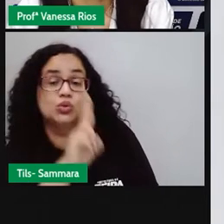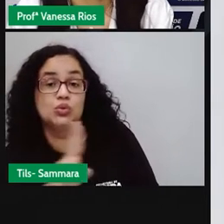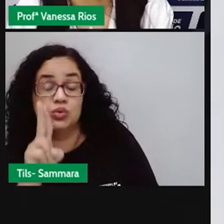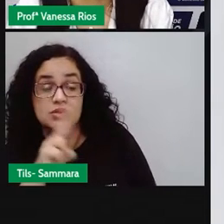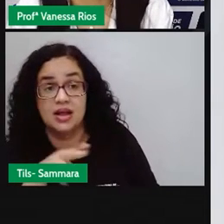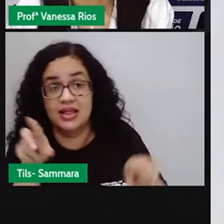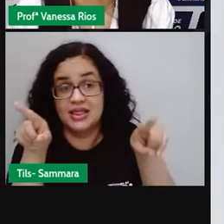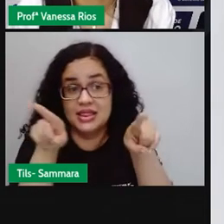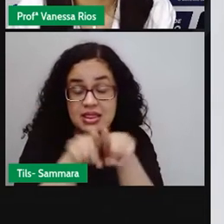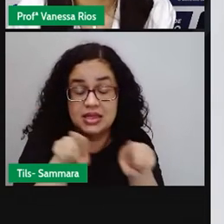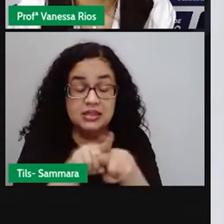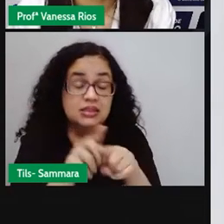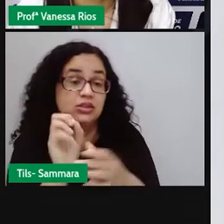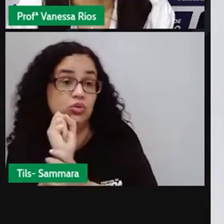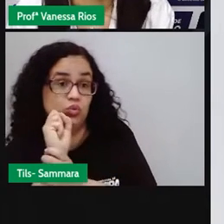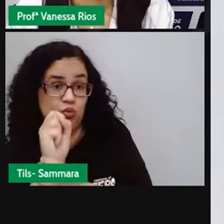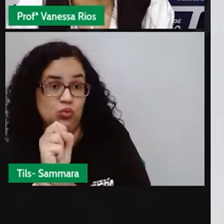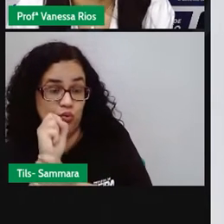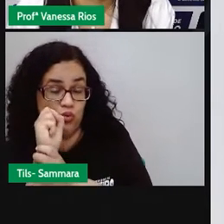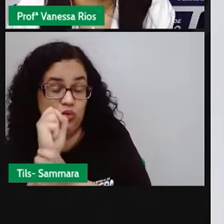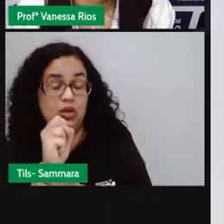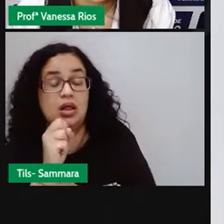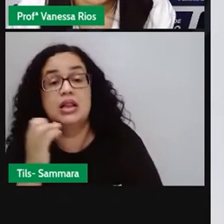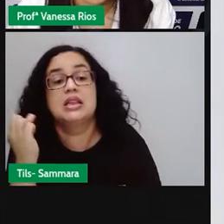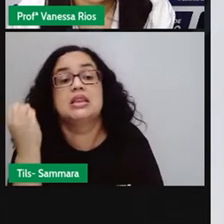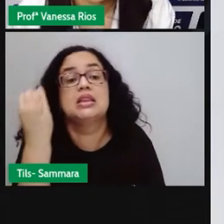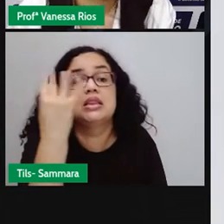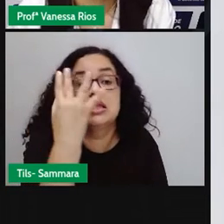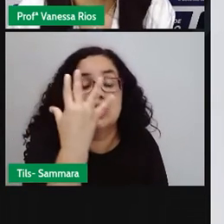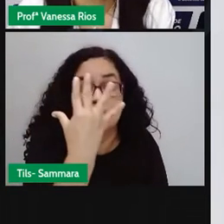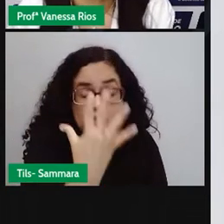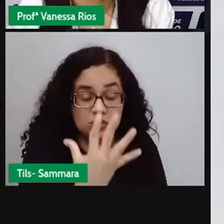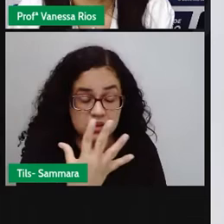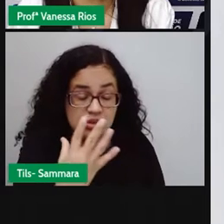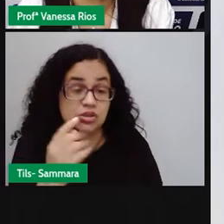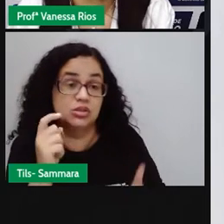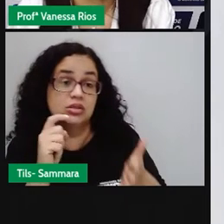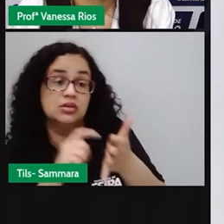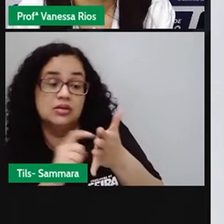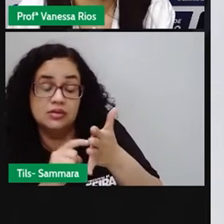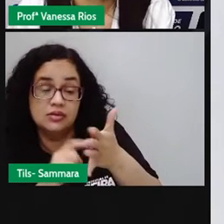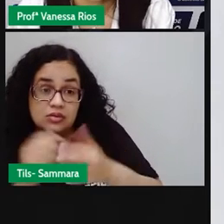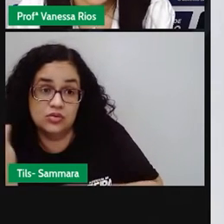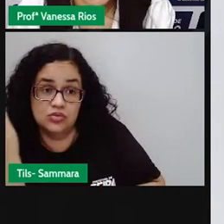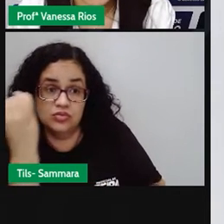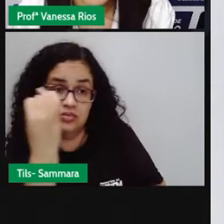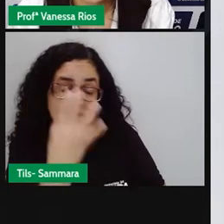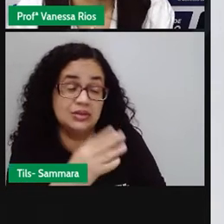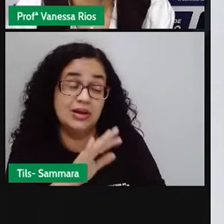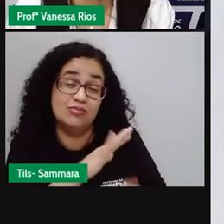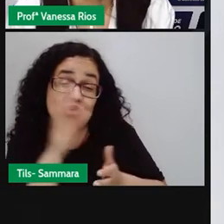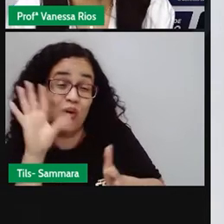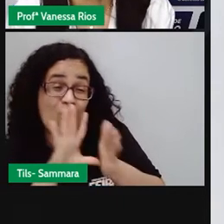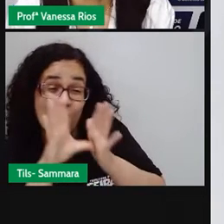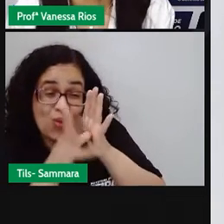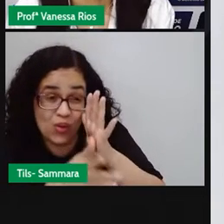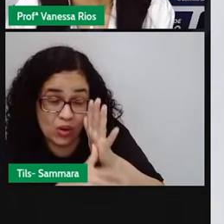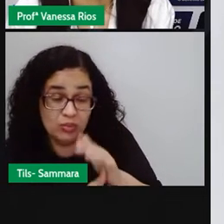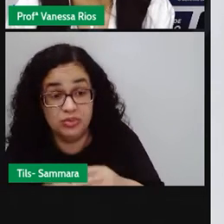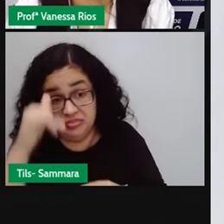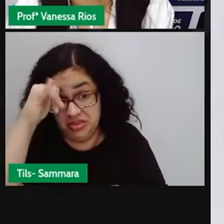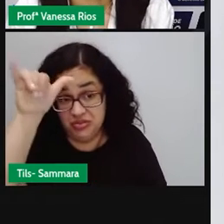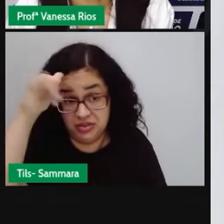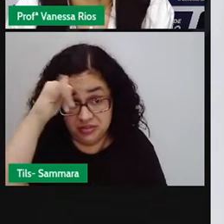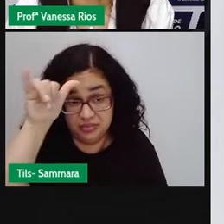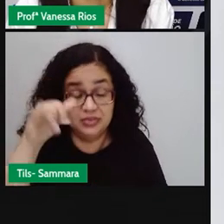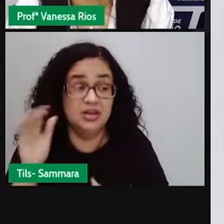também trazer mais segurança na contagem dos votos, evitando aí as supostas fraudes que